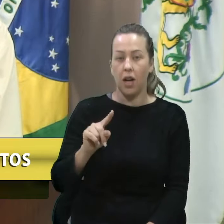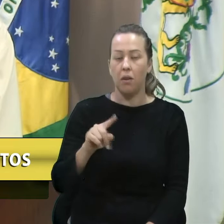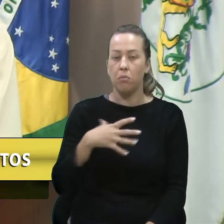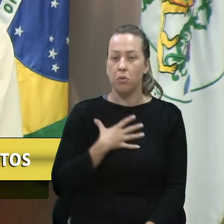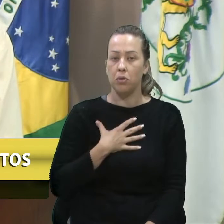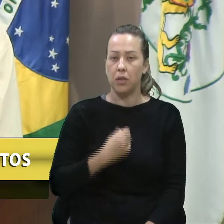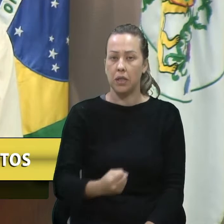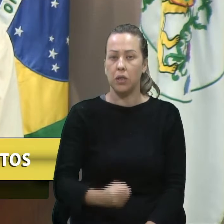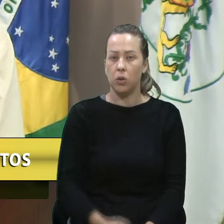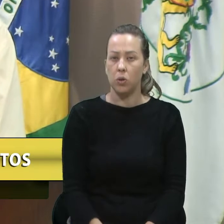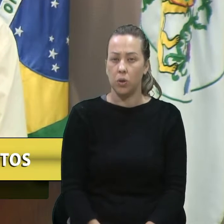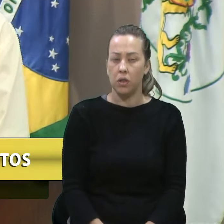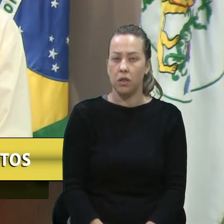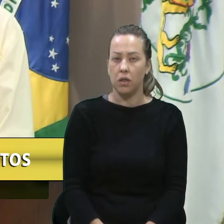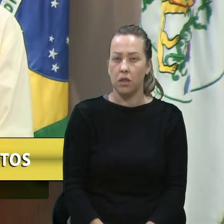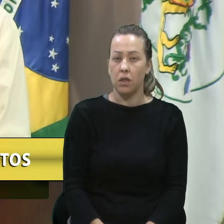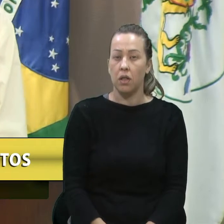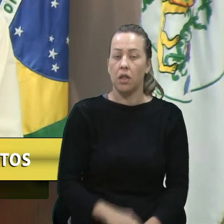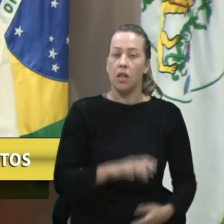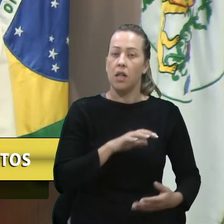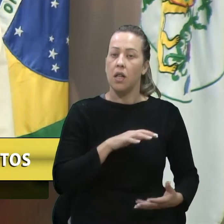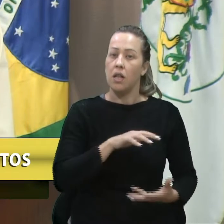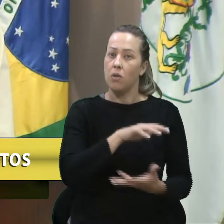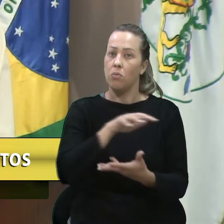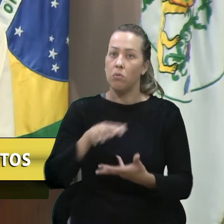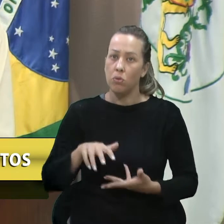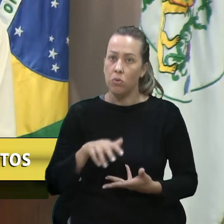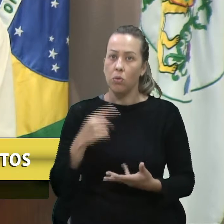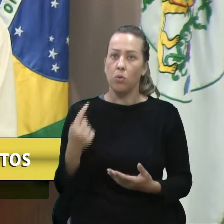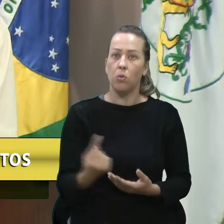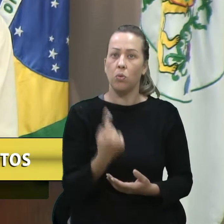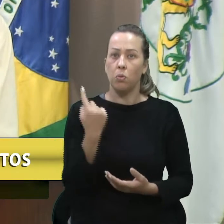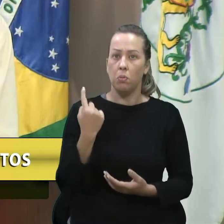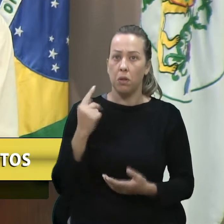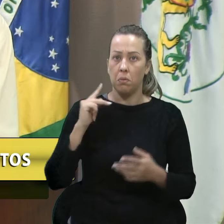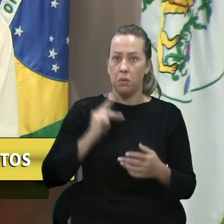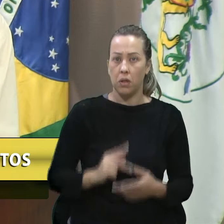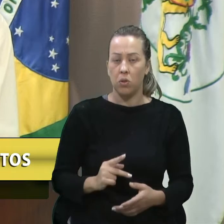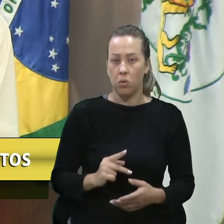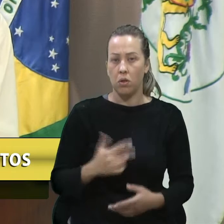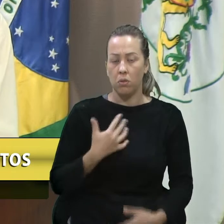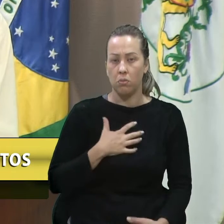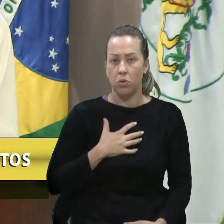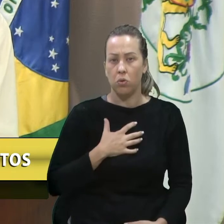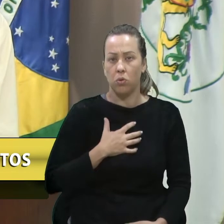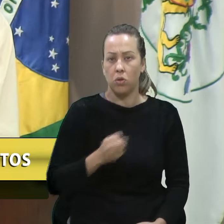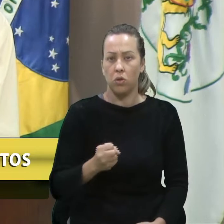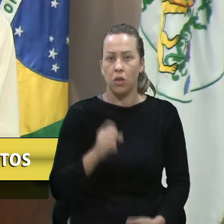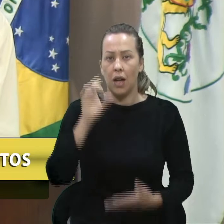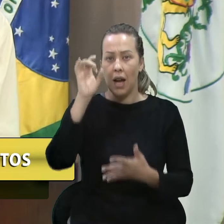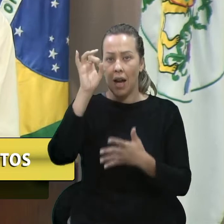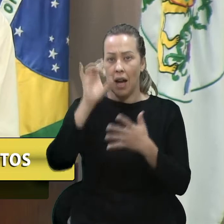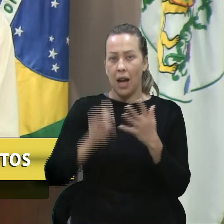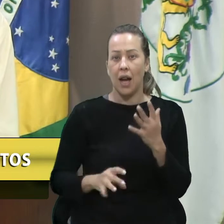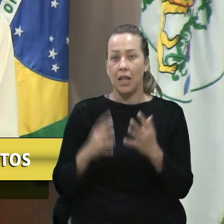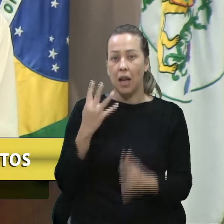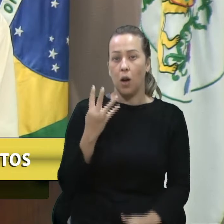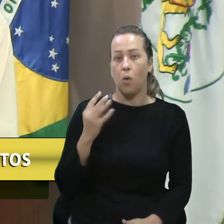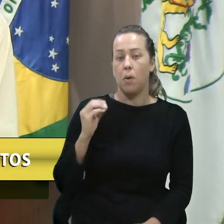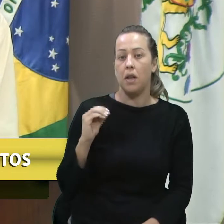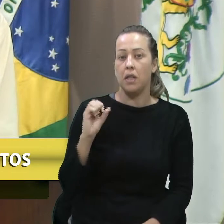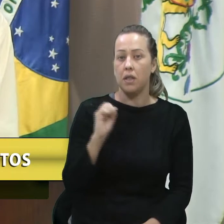suicídio. E no mundo, uma pessoa morre por suicídio a cada 40